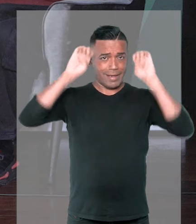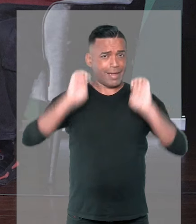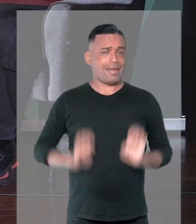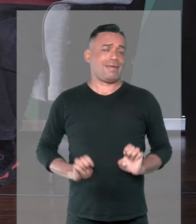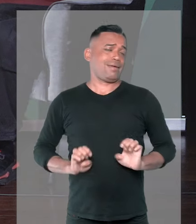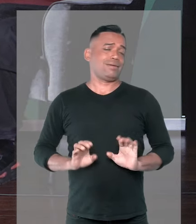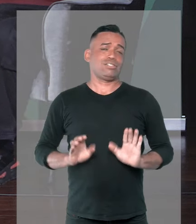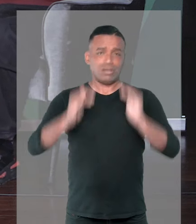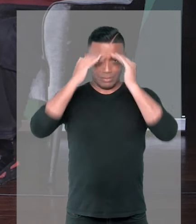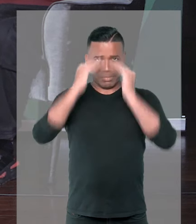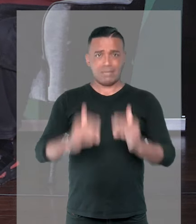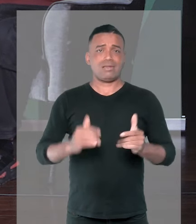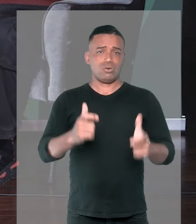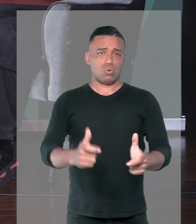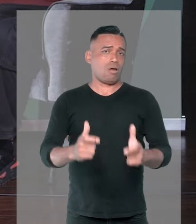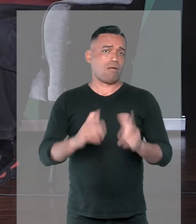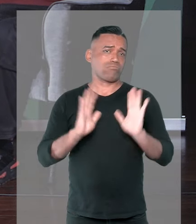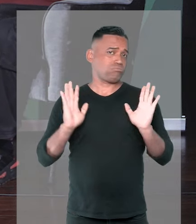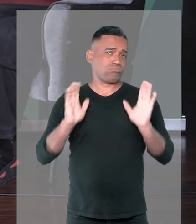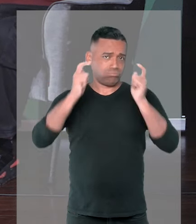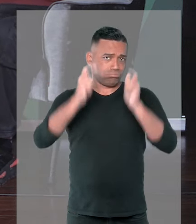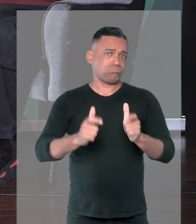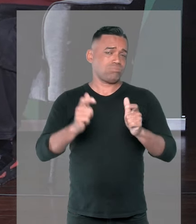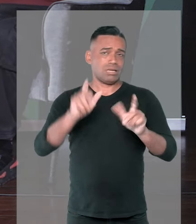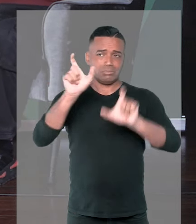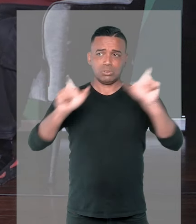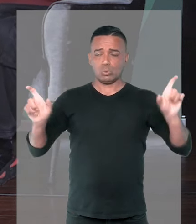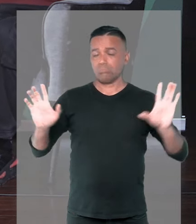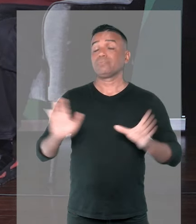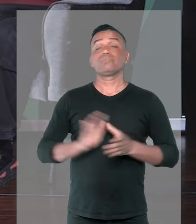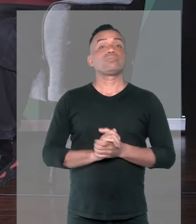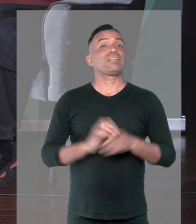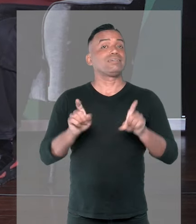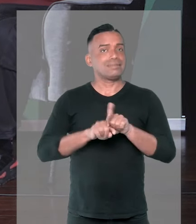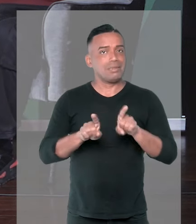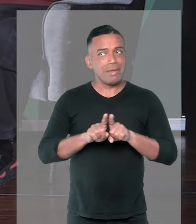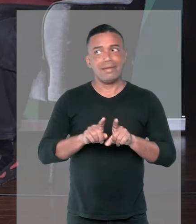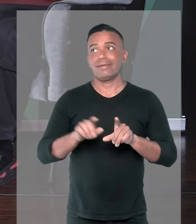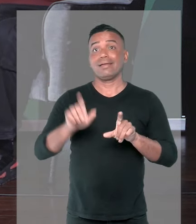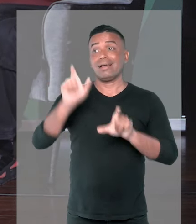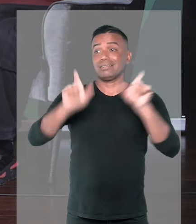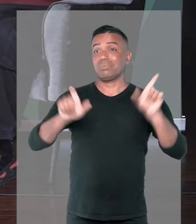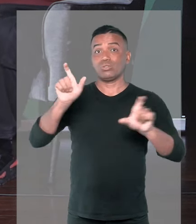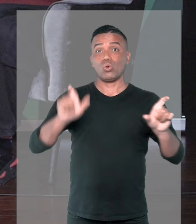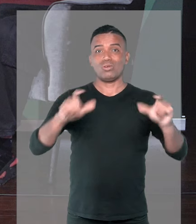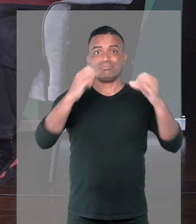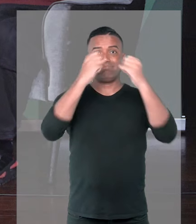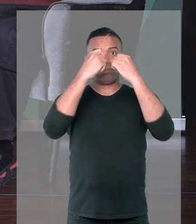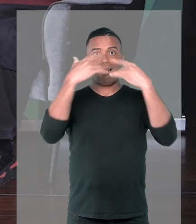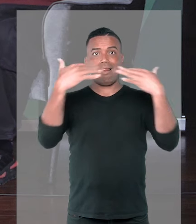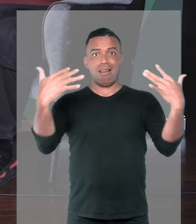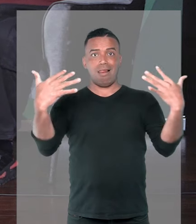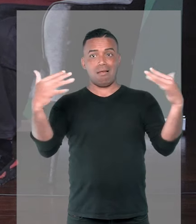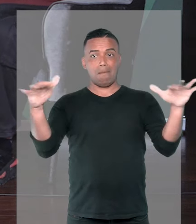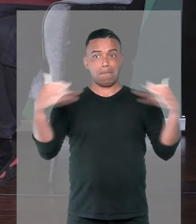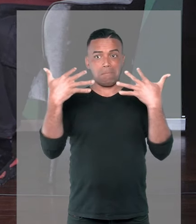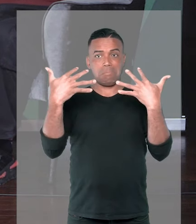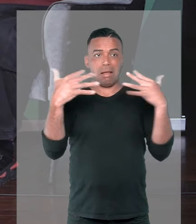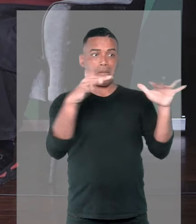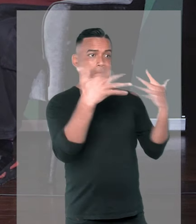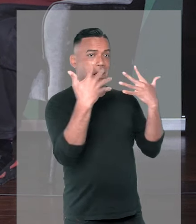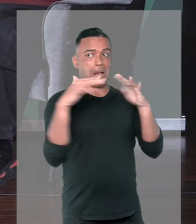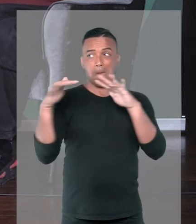também o problema que isso tem é que ao mesmo tempo você tem todo mundo olhando para você eh tem